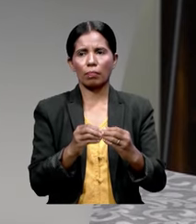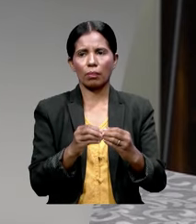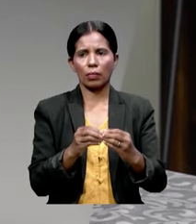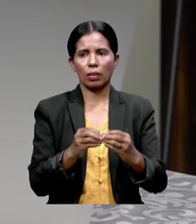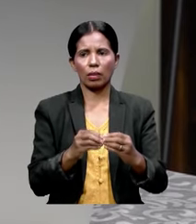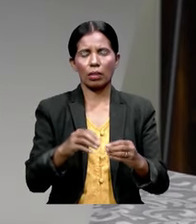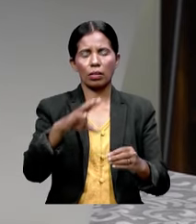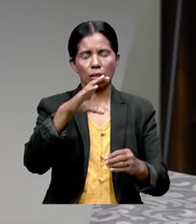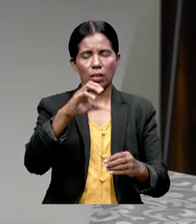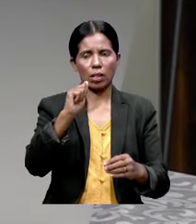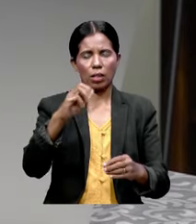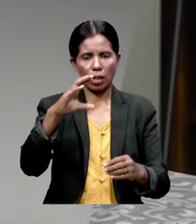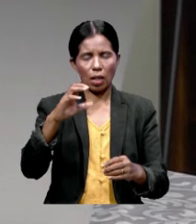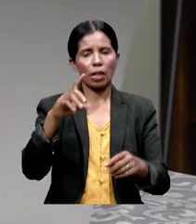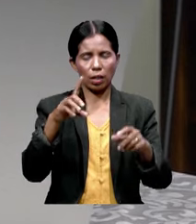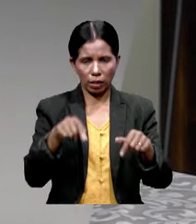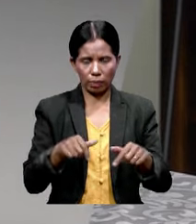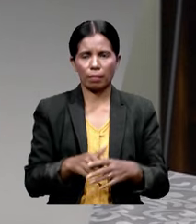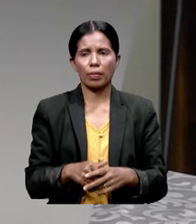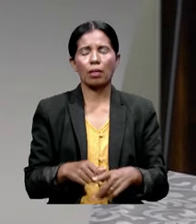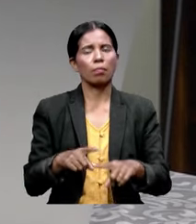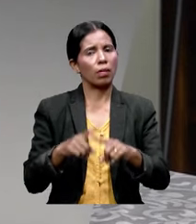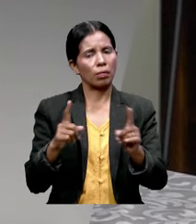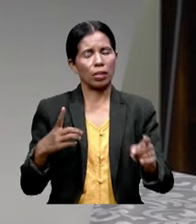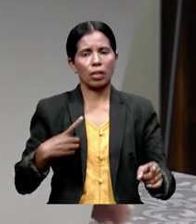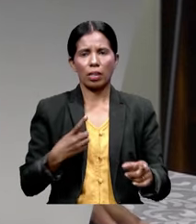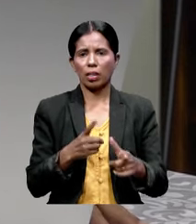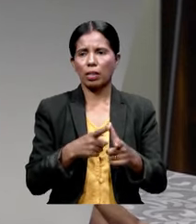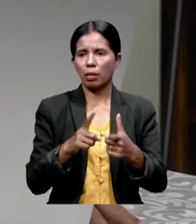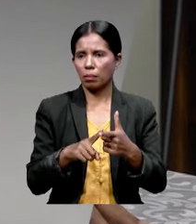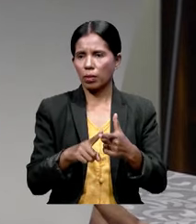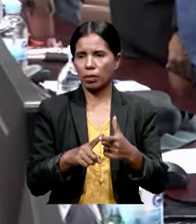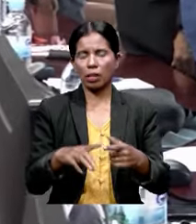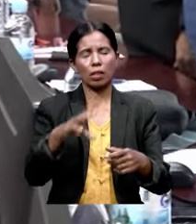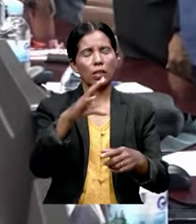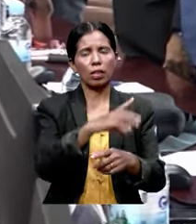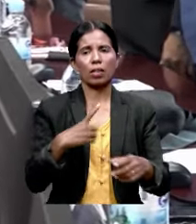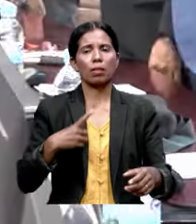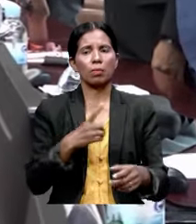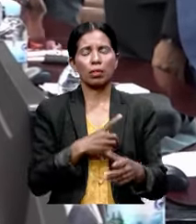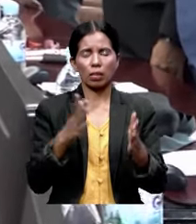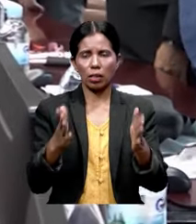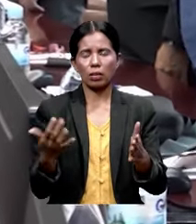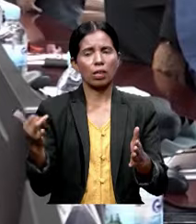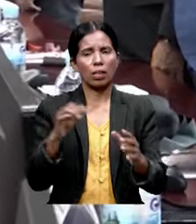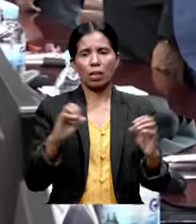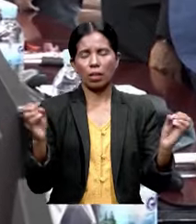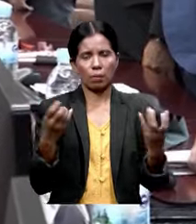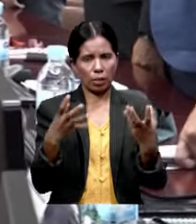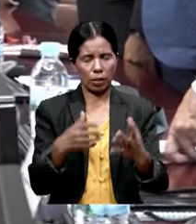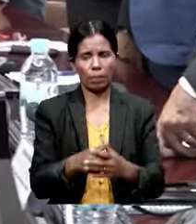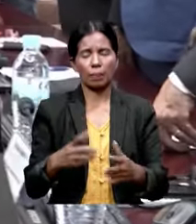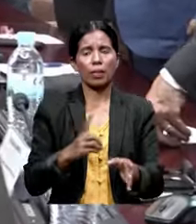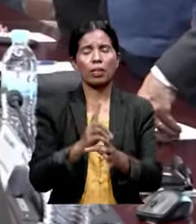komisario antikorupsaun ya. Mas depois de nem quórum na toa. Diretora Executiva de